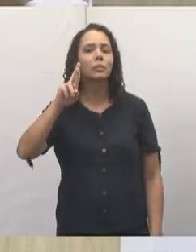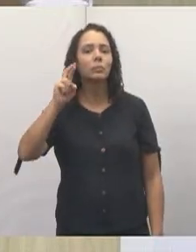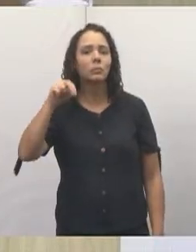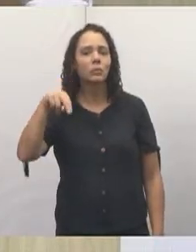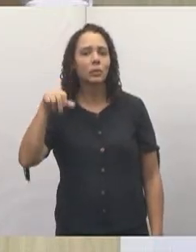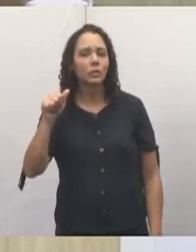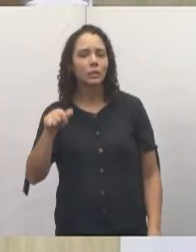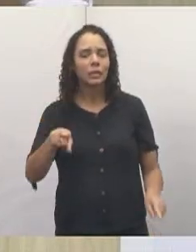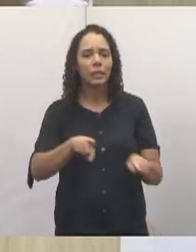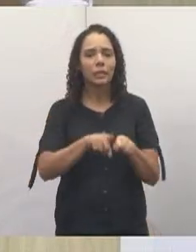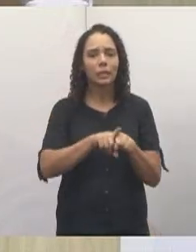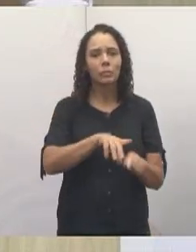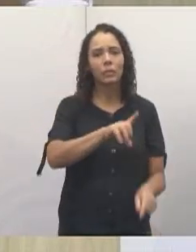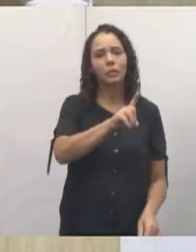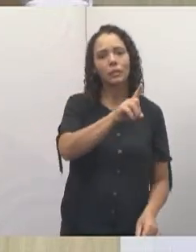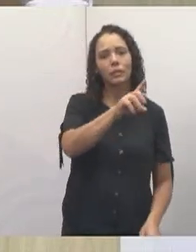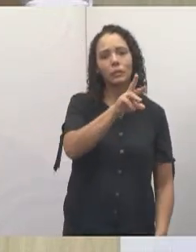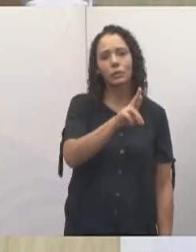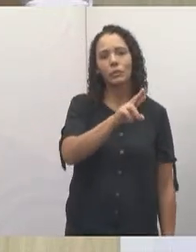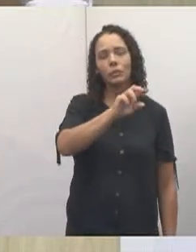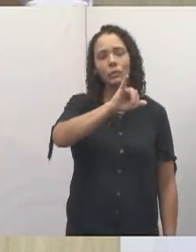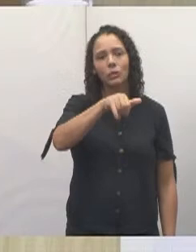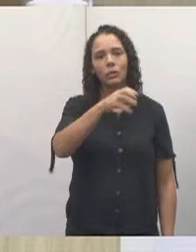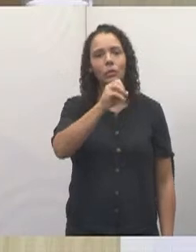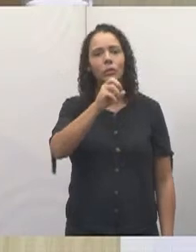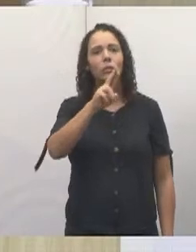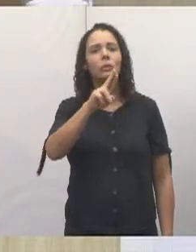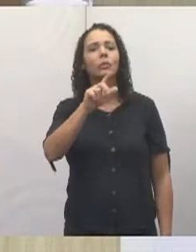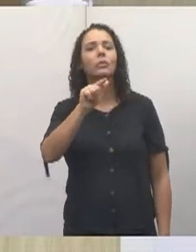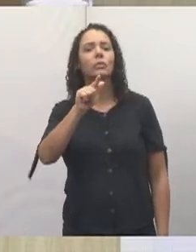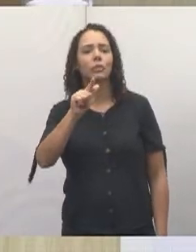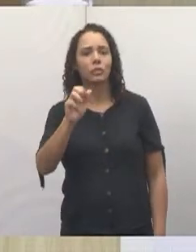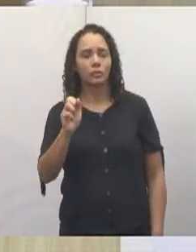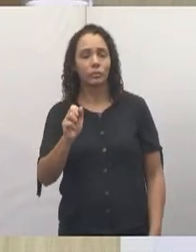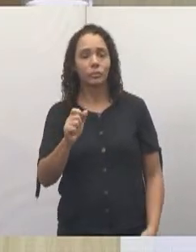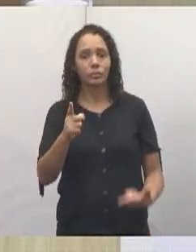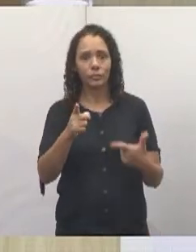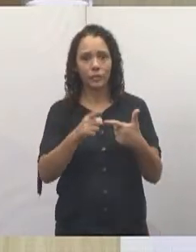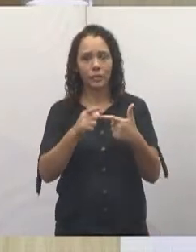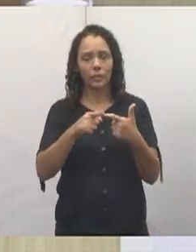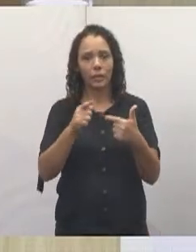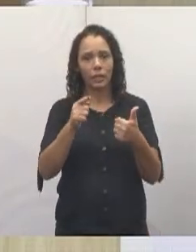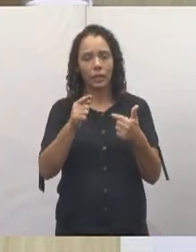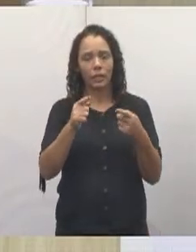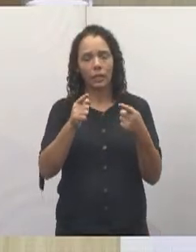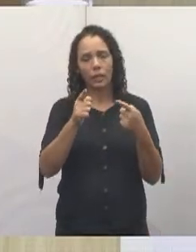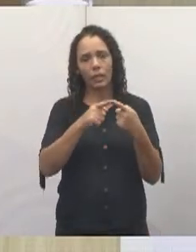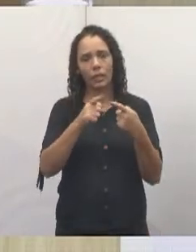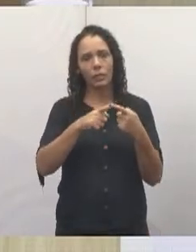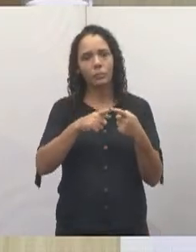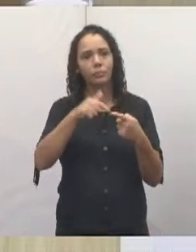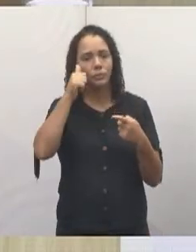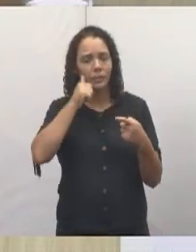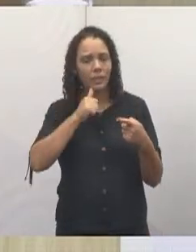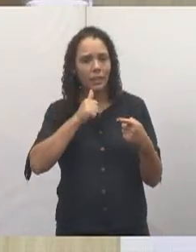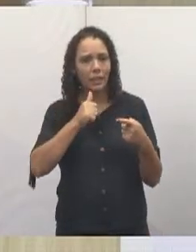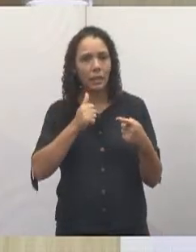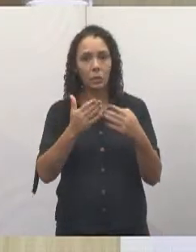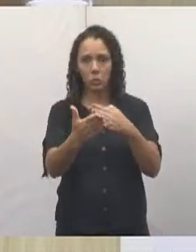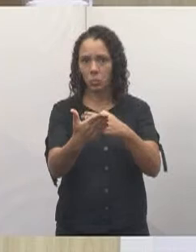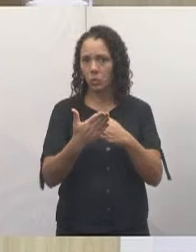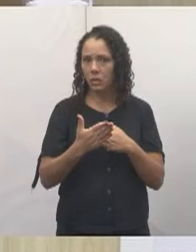Jorge. A Bruna que nos auxilia desde 2020, há 3 anos já, e a